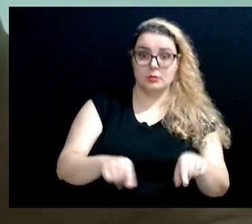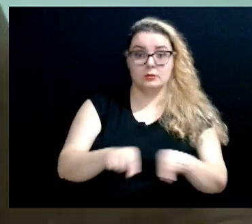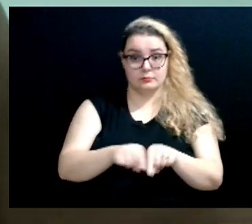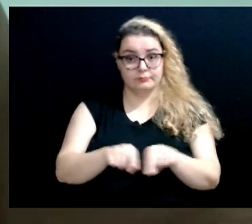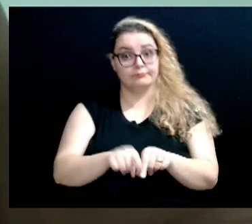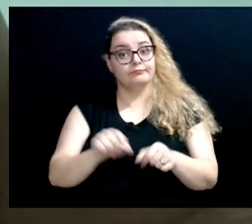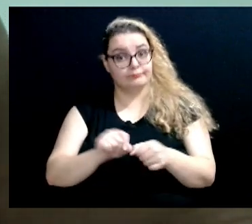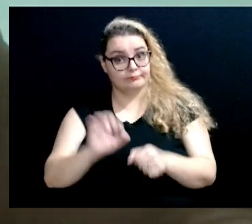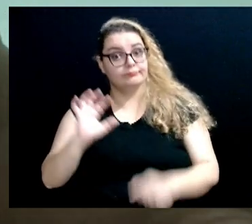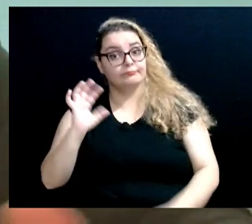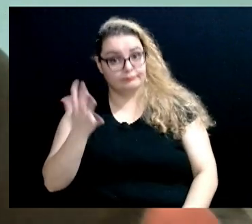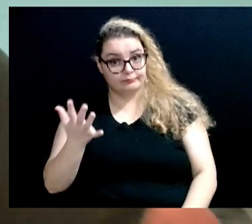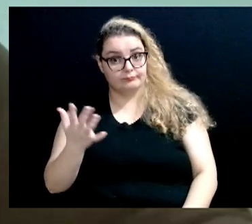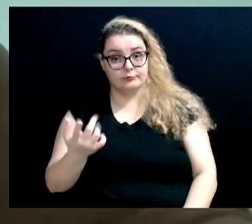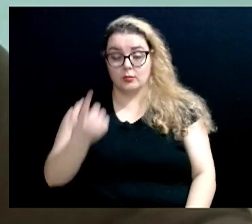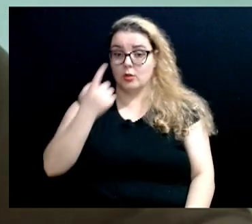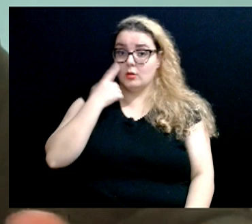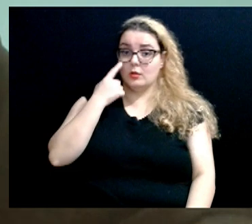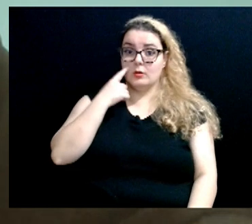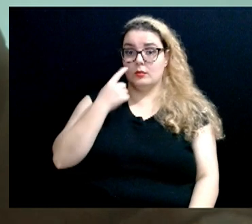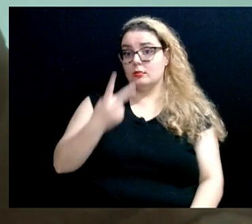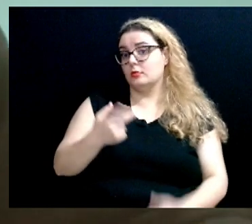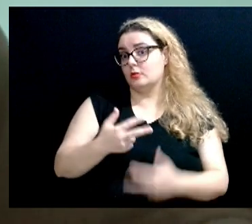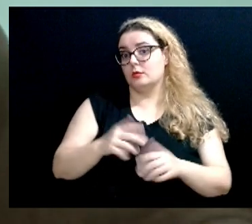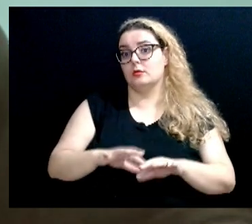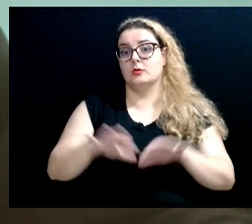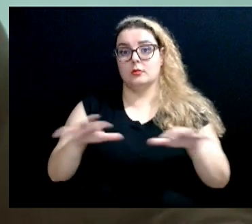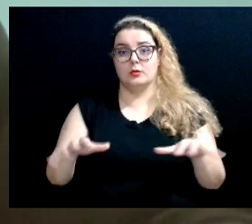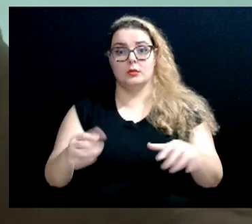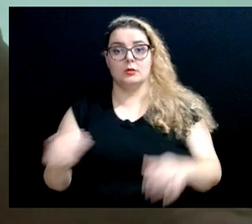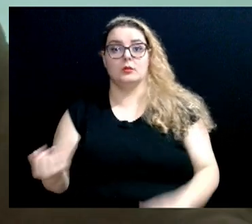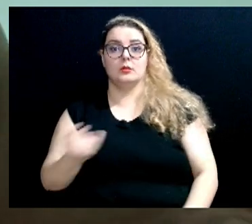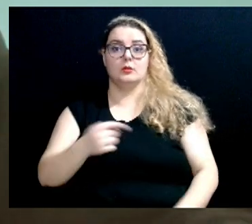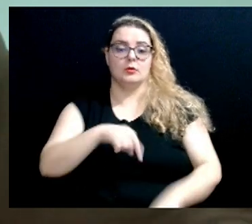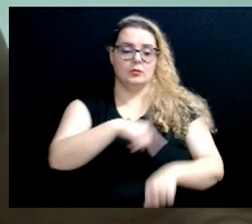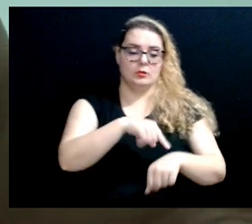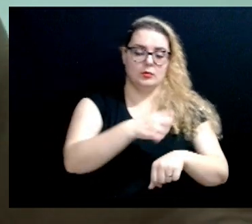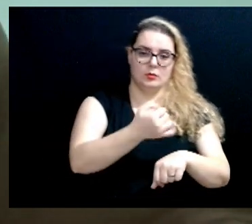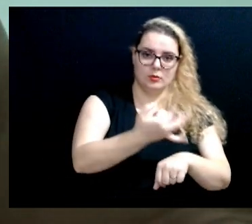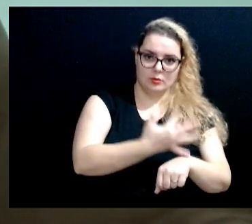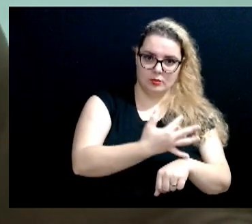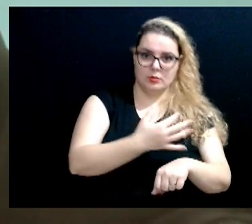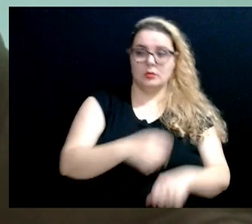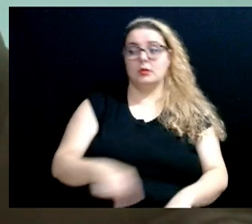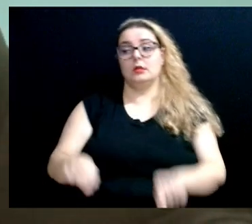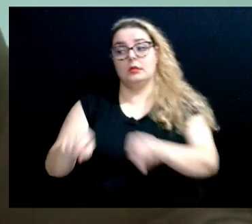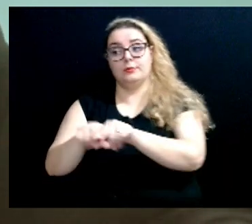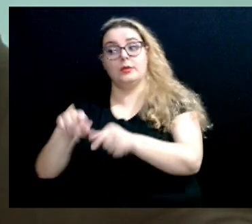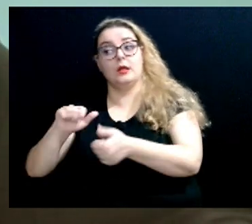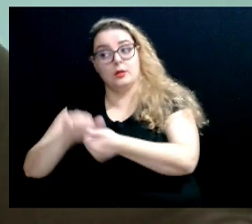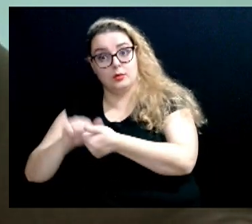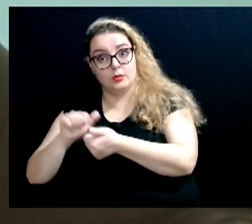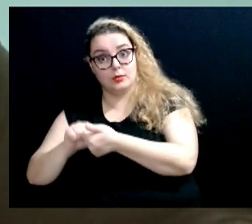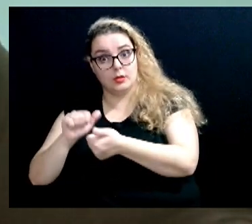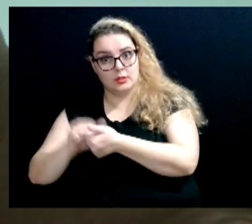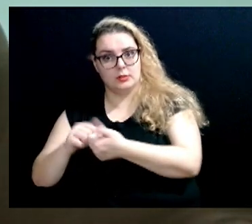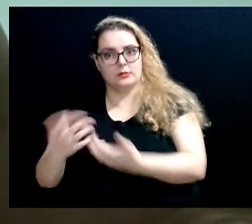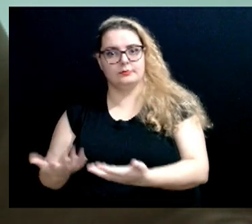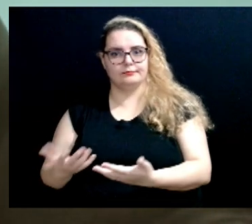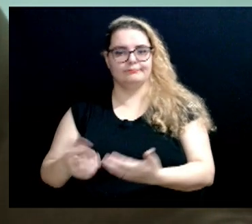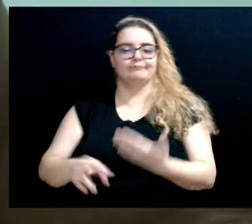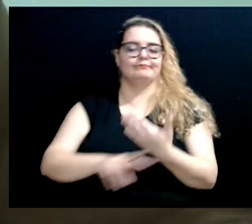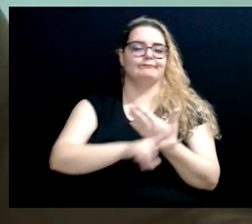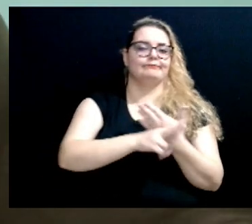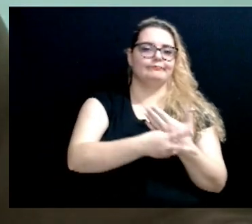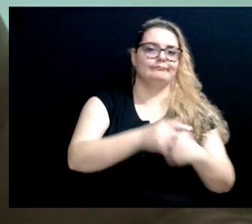Então, veja, são duas coisas importantes, o número de horas e a qualidade. E a gente interfere demais na questão do número de horas,